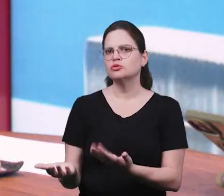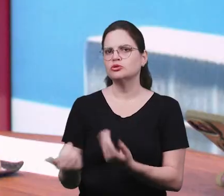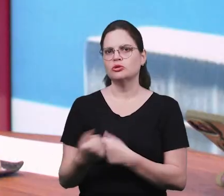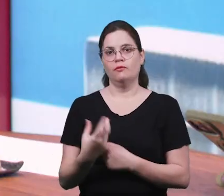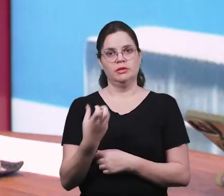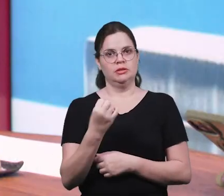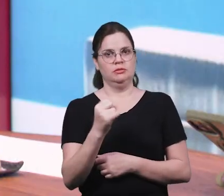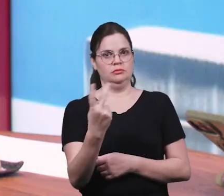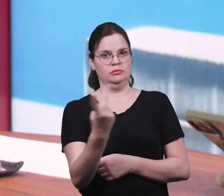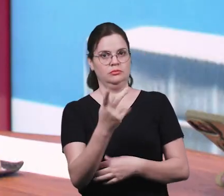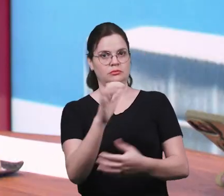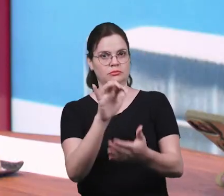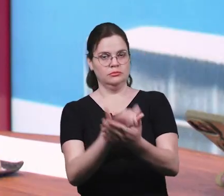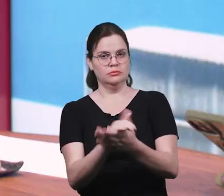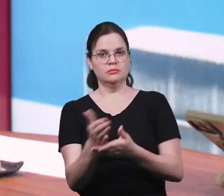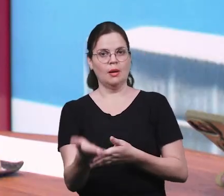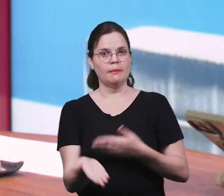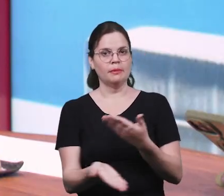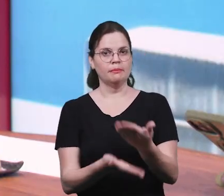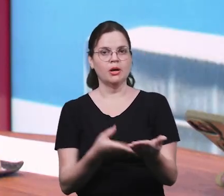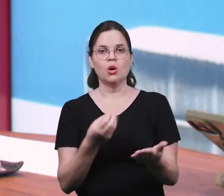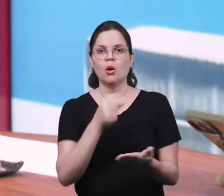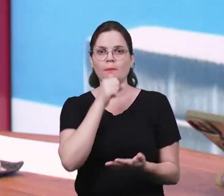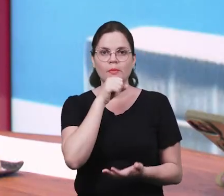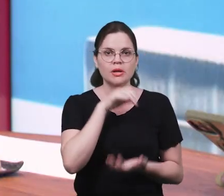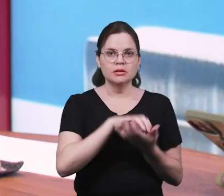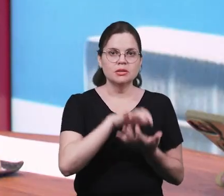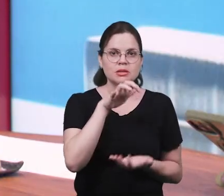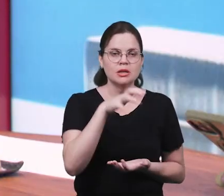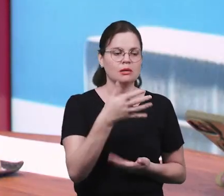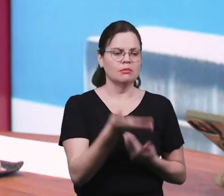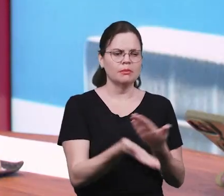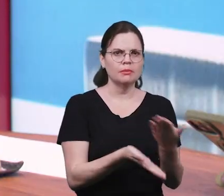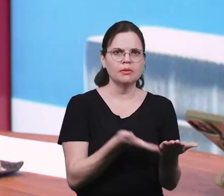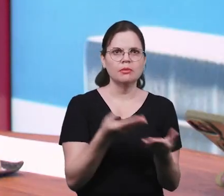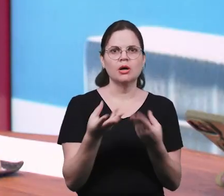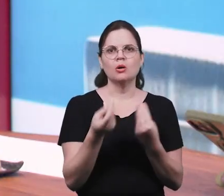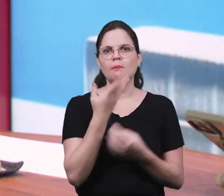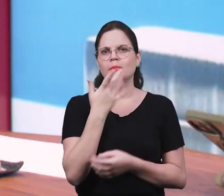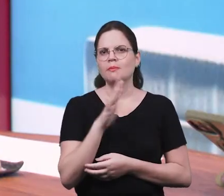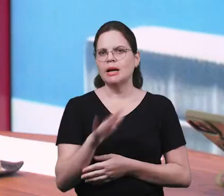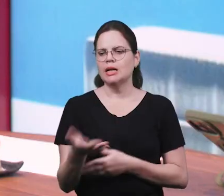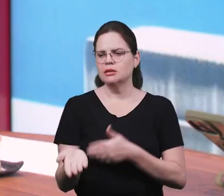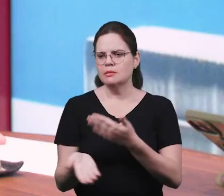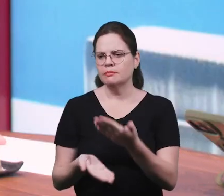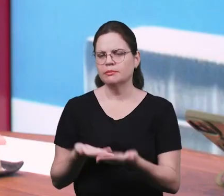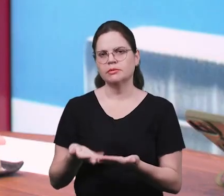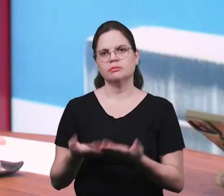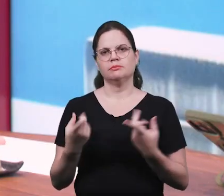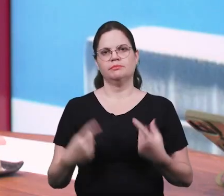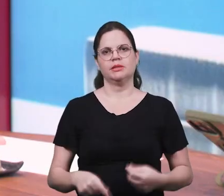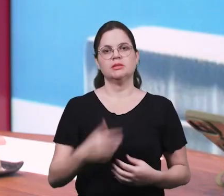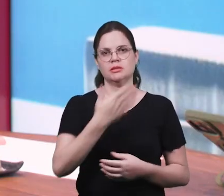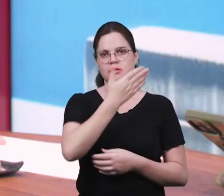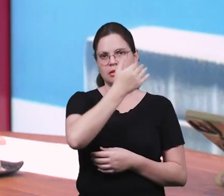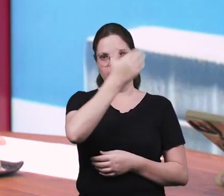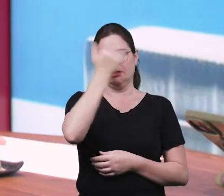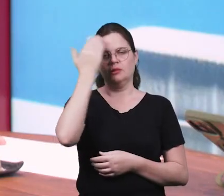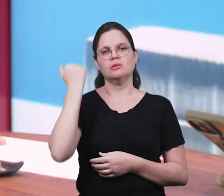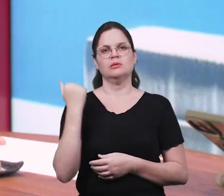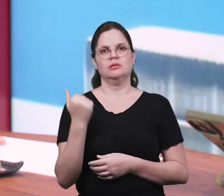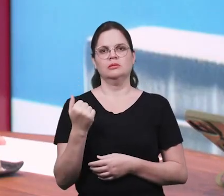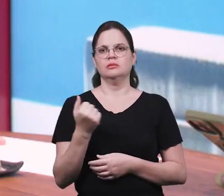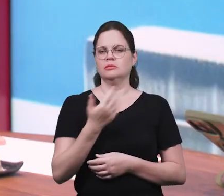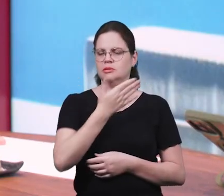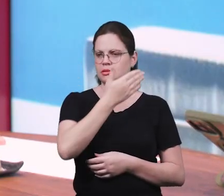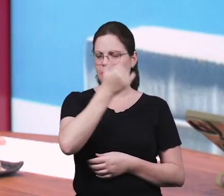um casal, se é um ancião, uma anciã, uma criança. Então, sabedoria é